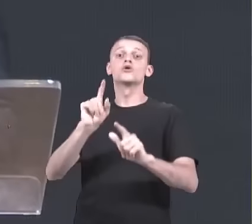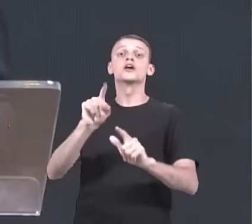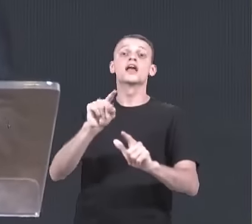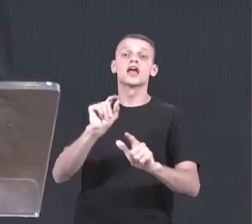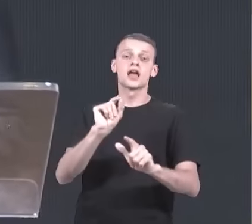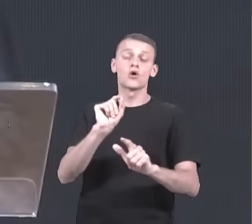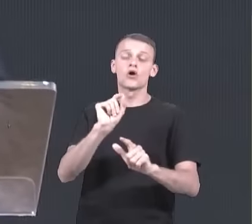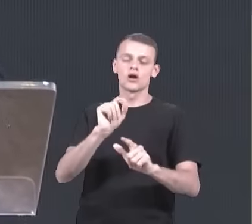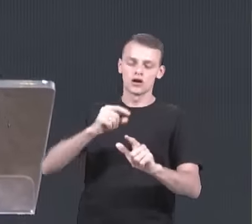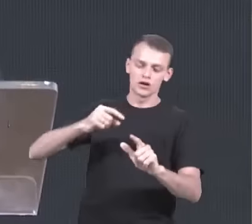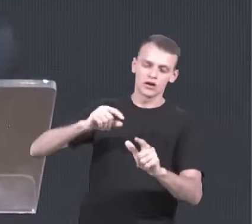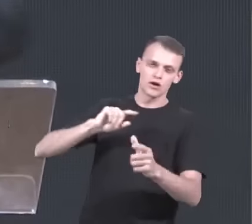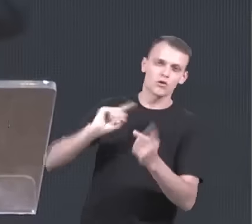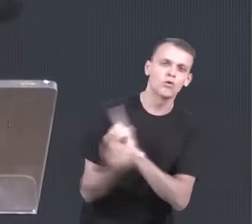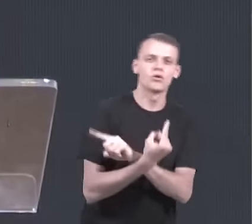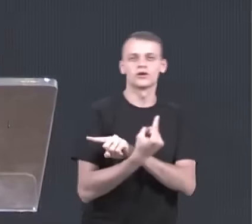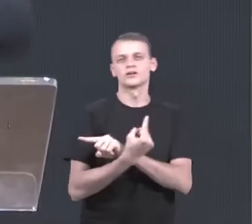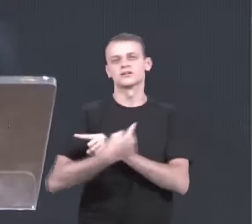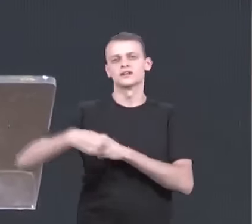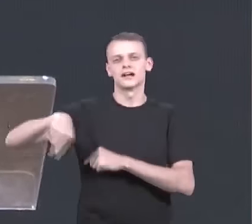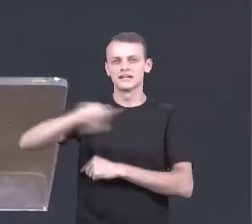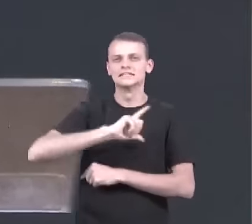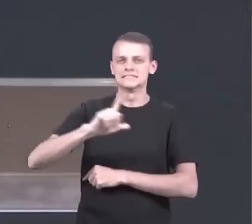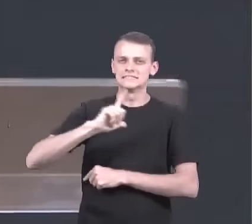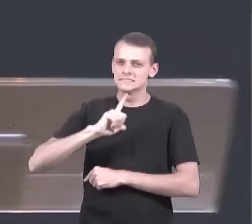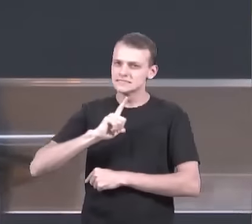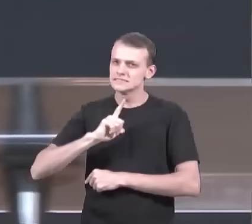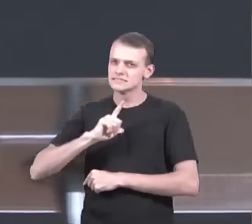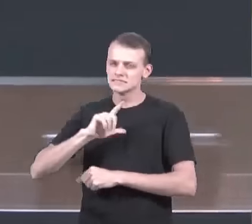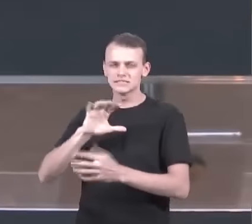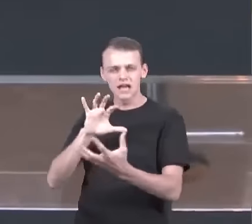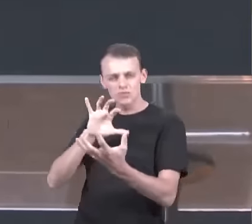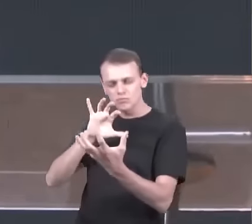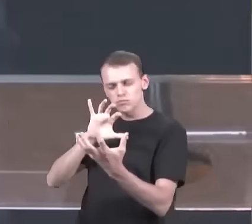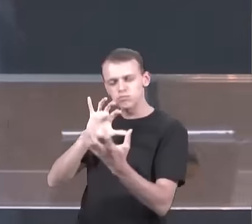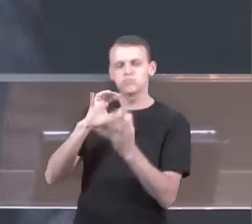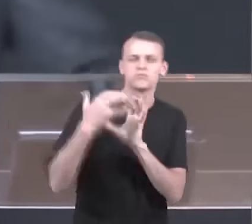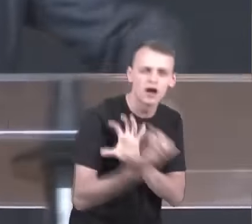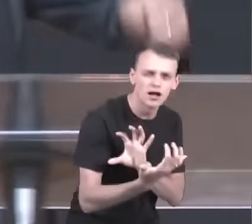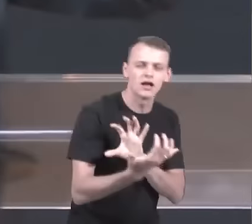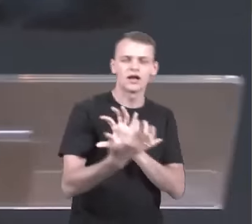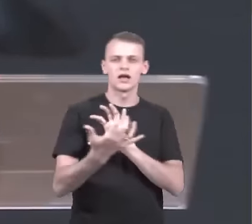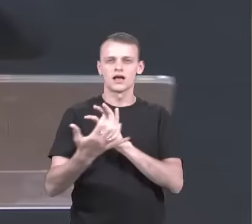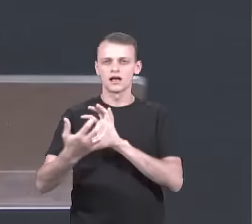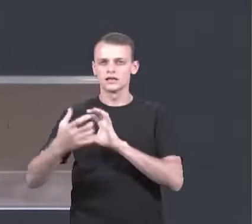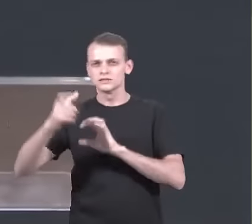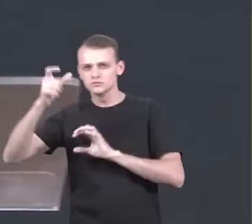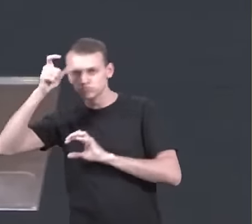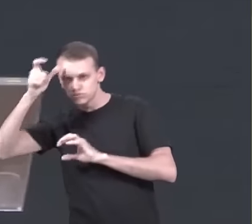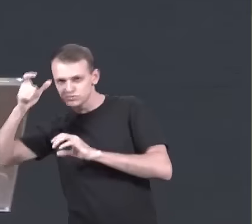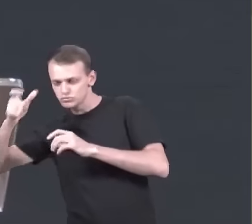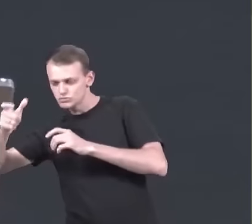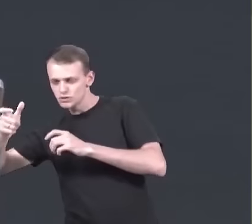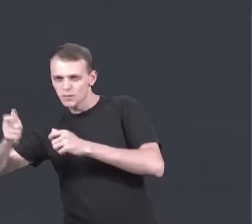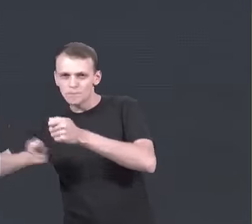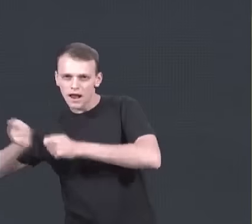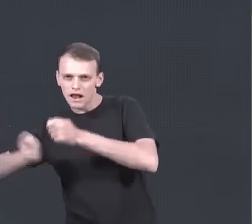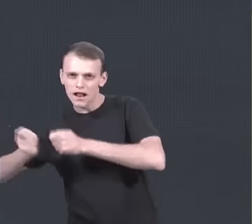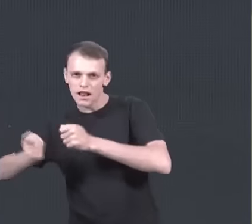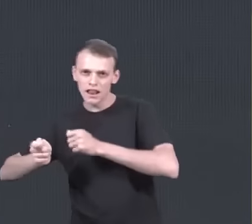se tornar por nós. Existe uma surpresa, uma invertida de Deus contra o inimigo. Existe uma ação